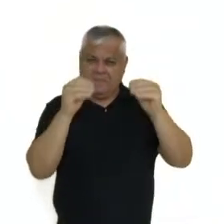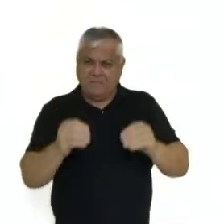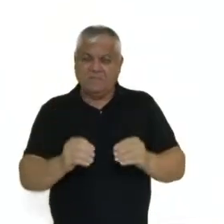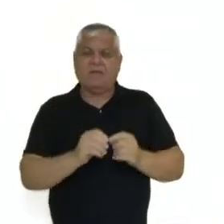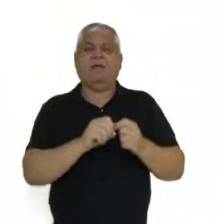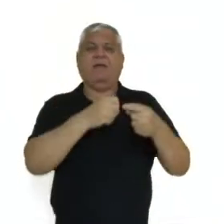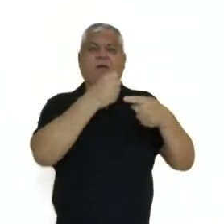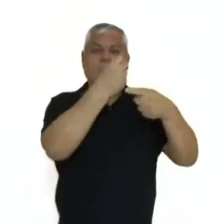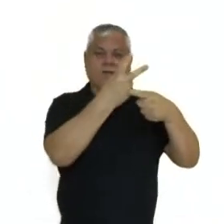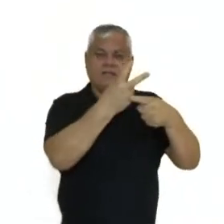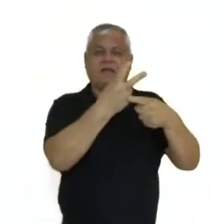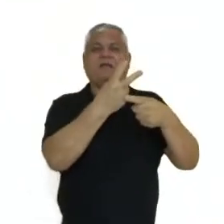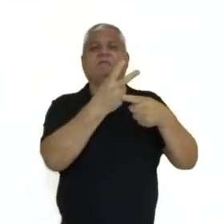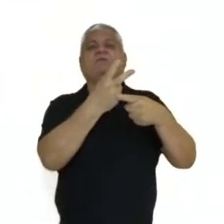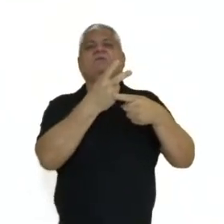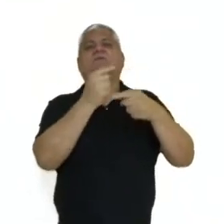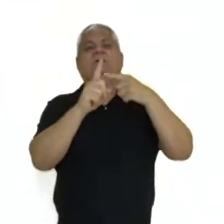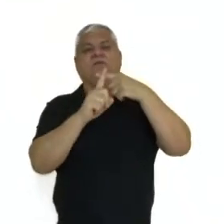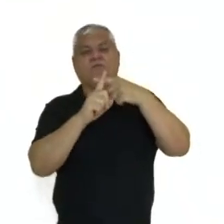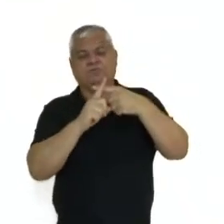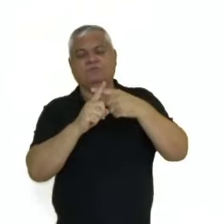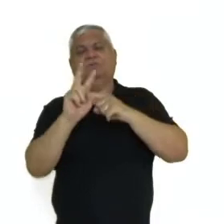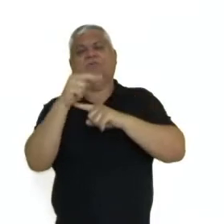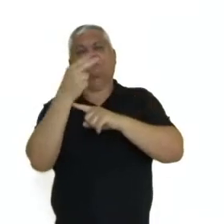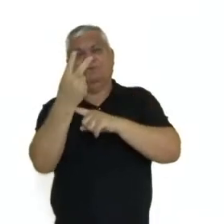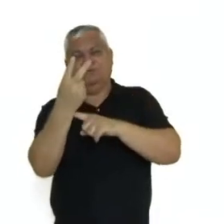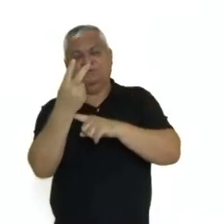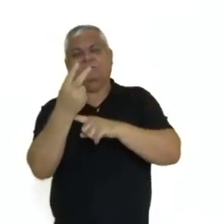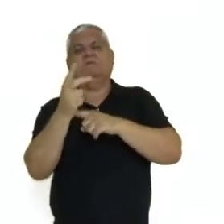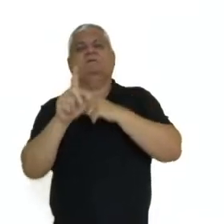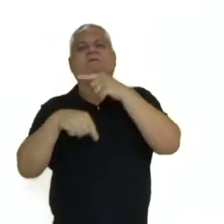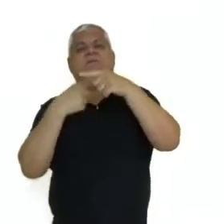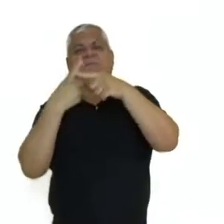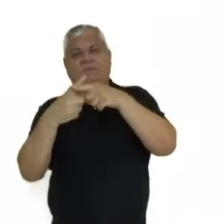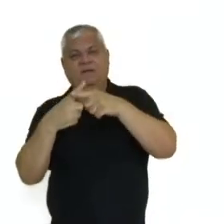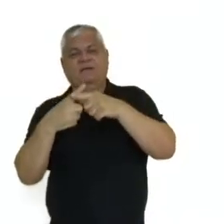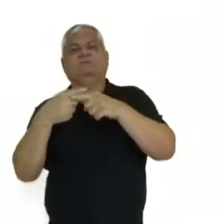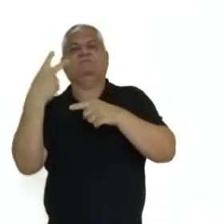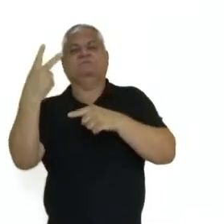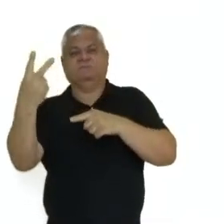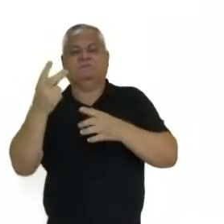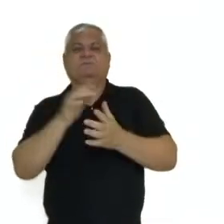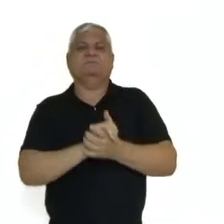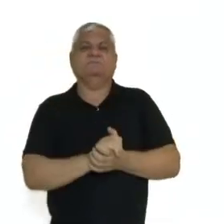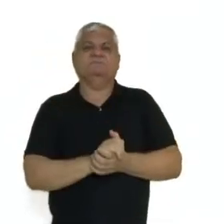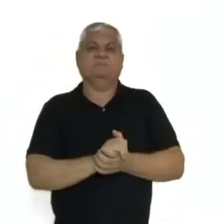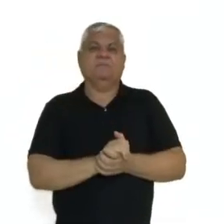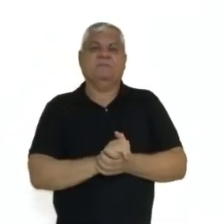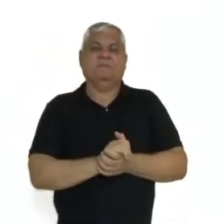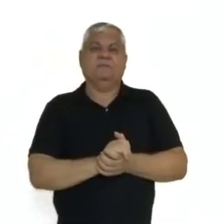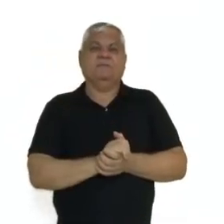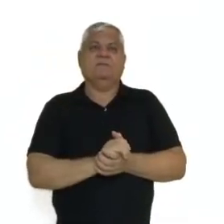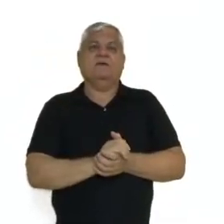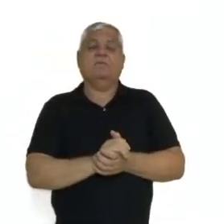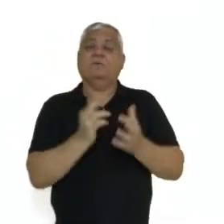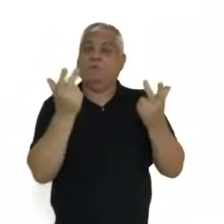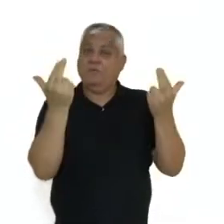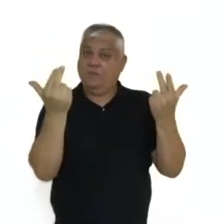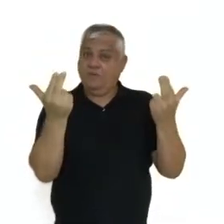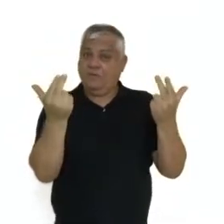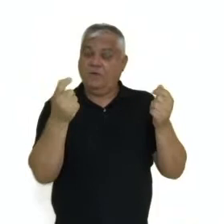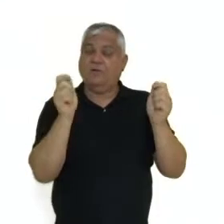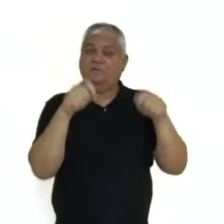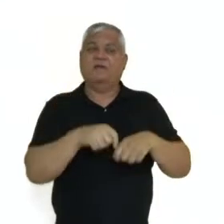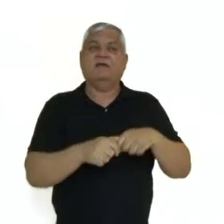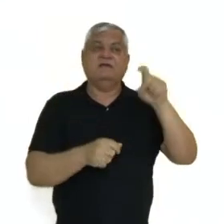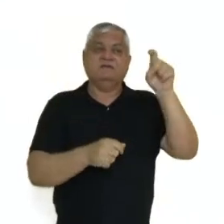quadrado do primeiro mais duas vezes o primeiro pelo segundo mais o quadrado do seguro assim mesmo assim da mesma forma